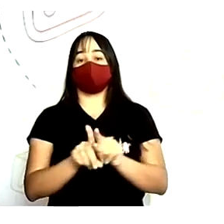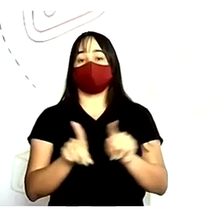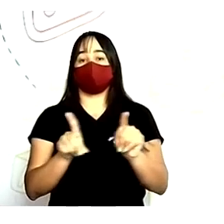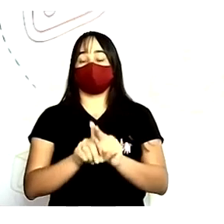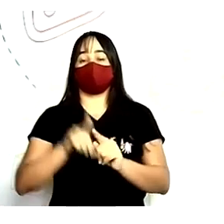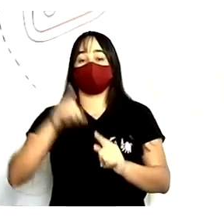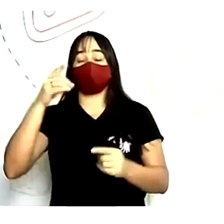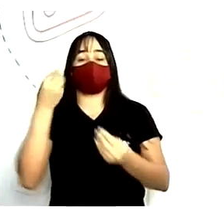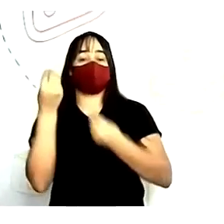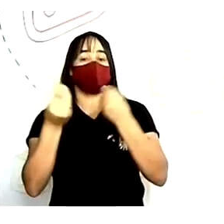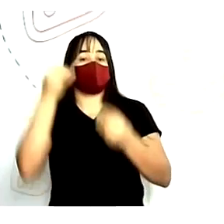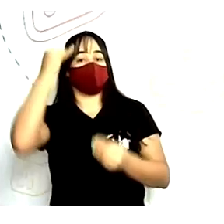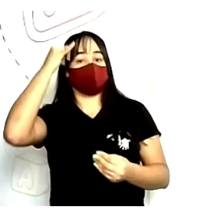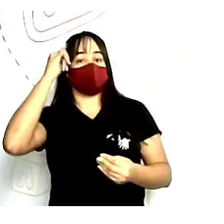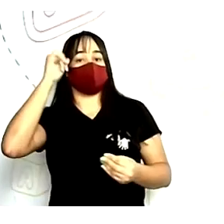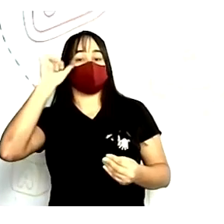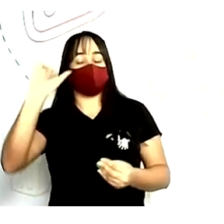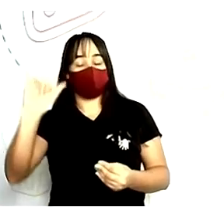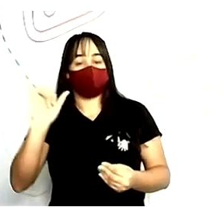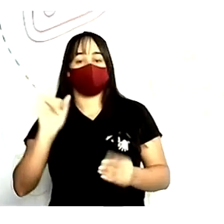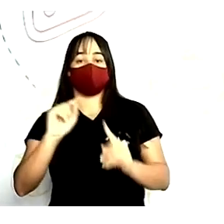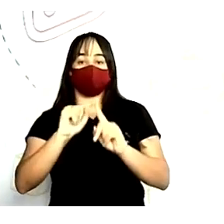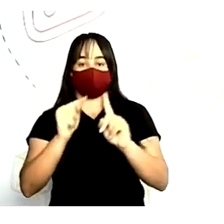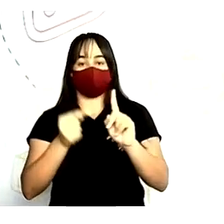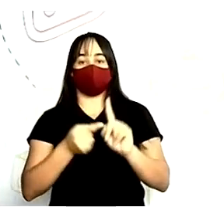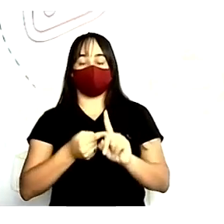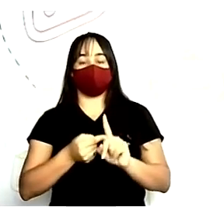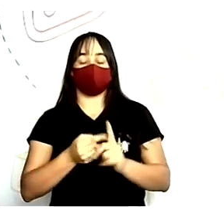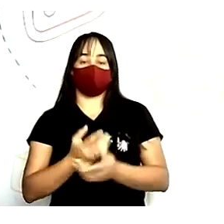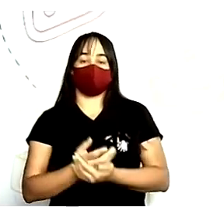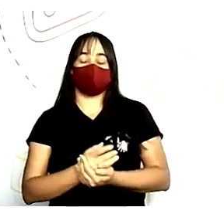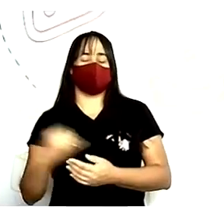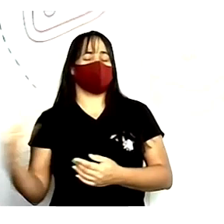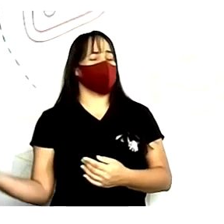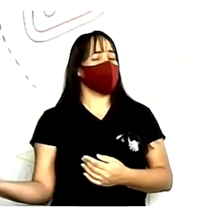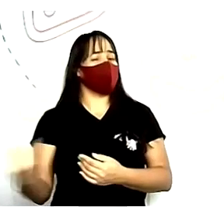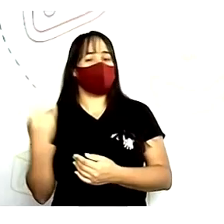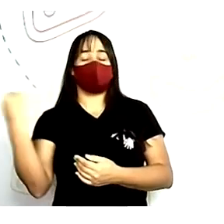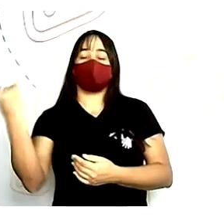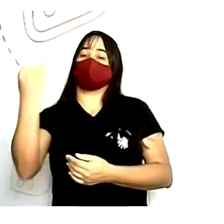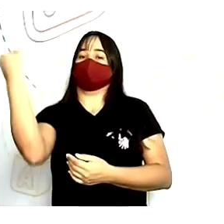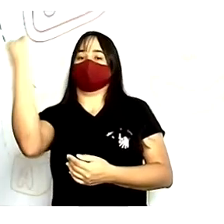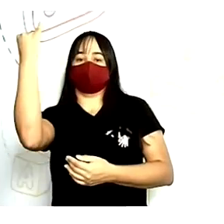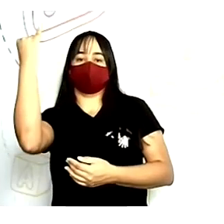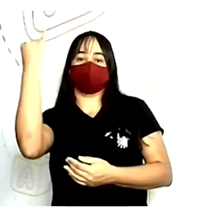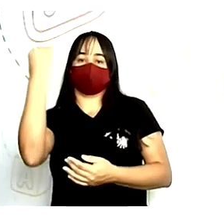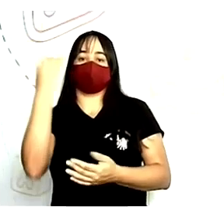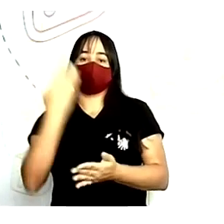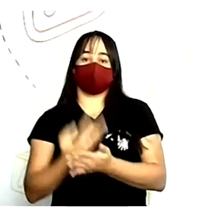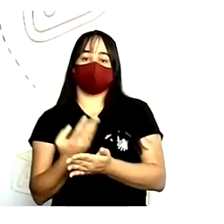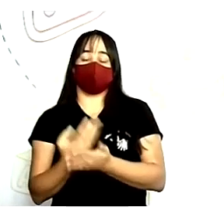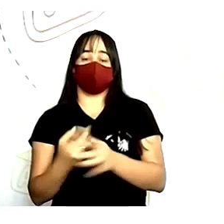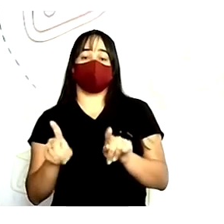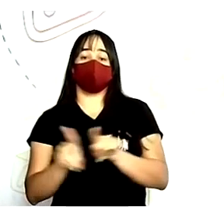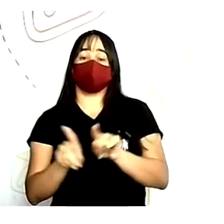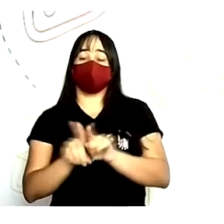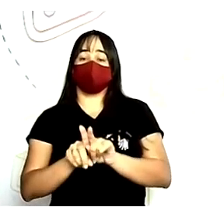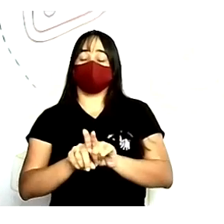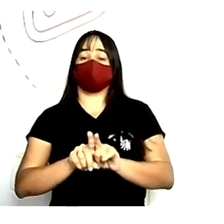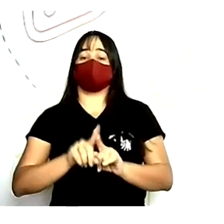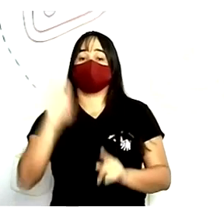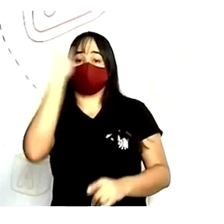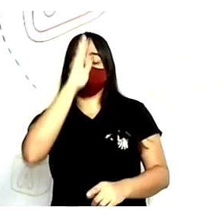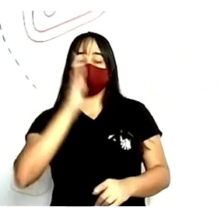contraceptivos, visto que é um assunto muito importante para trabalharmos, porque o Brasil tem uma ocorrência grande de gravidez durante esse período